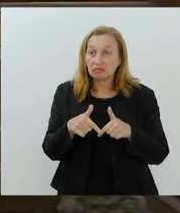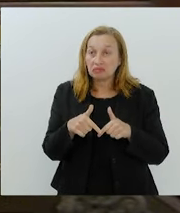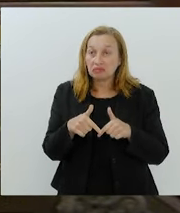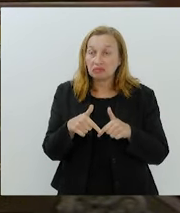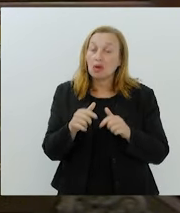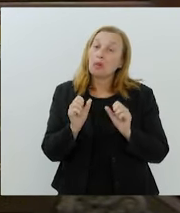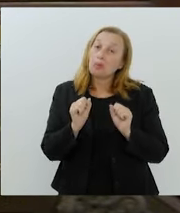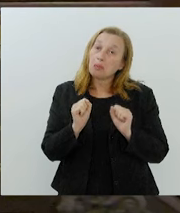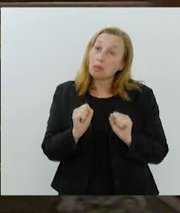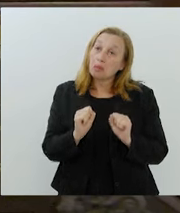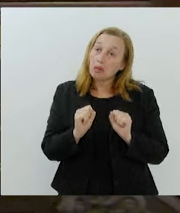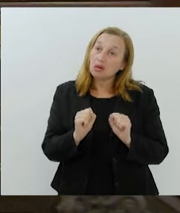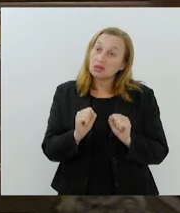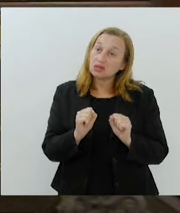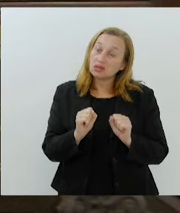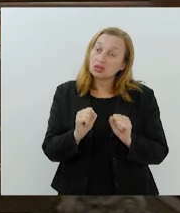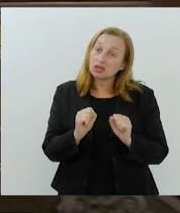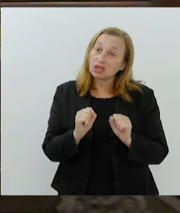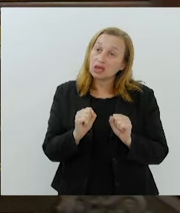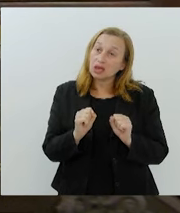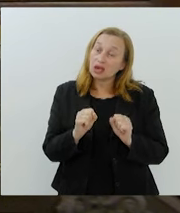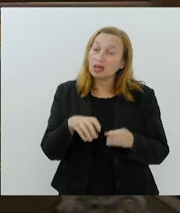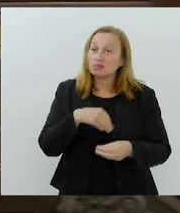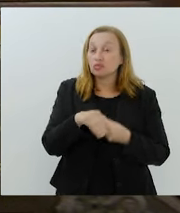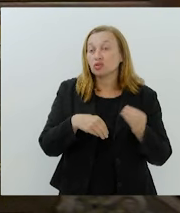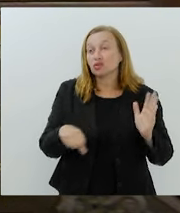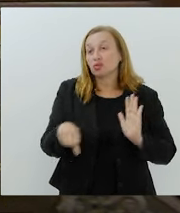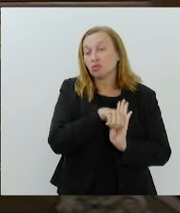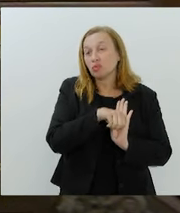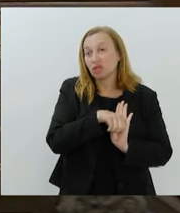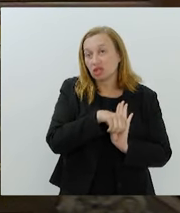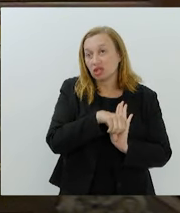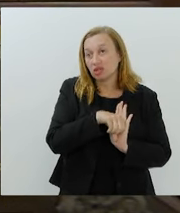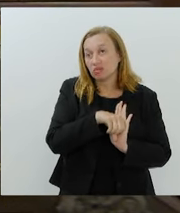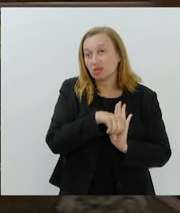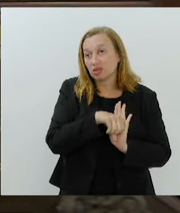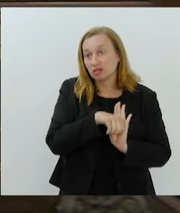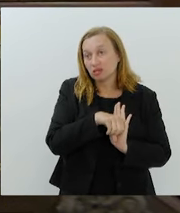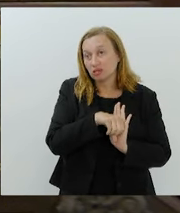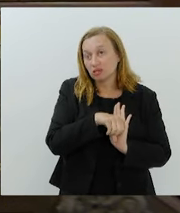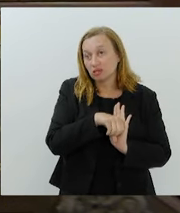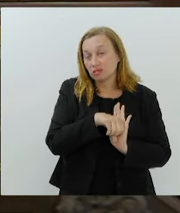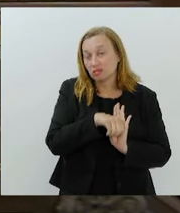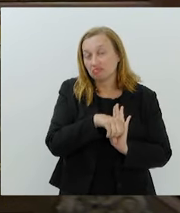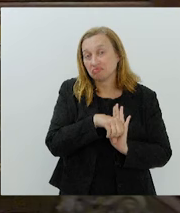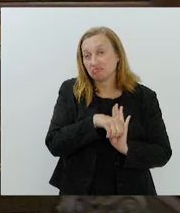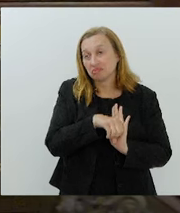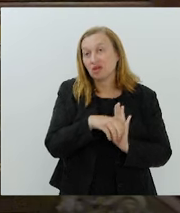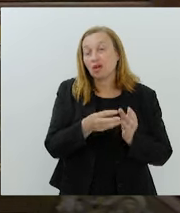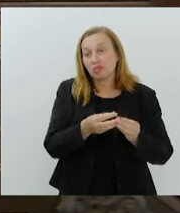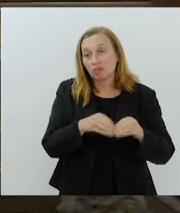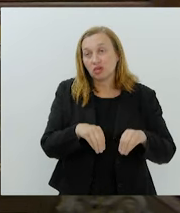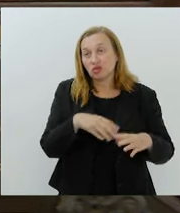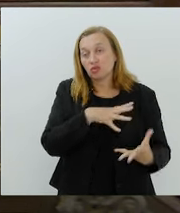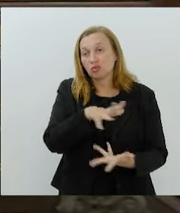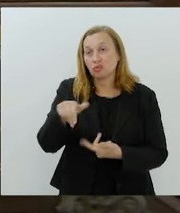podem estar envolvidos em crimes de lesa pátria, lesa humanidade ou lesa planeta. A gente está aqui para